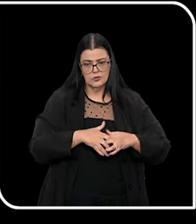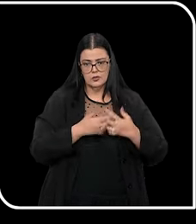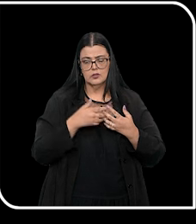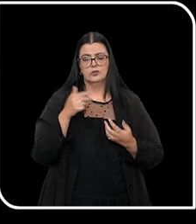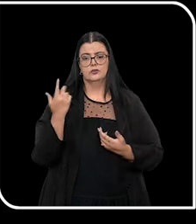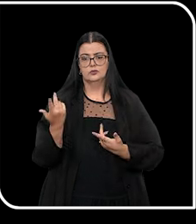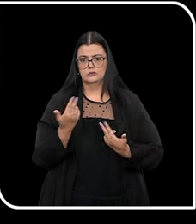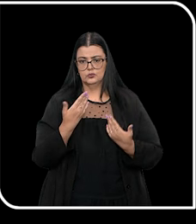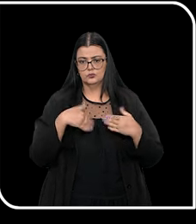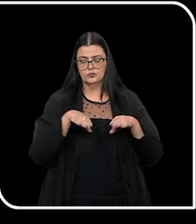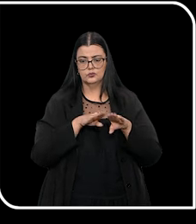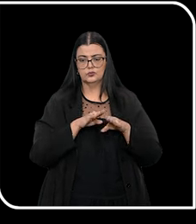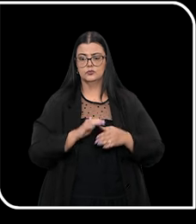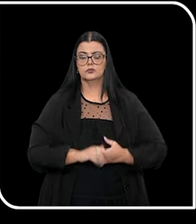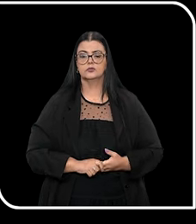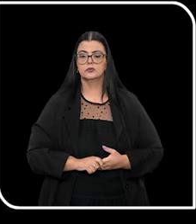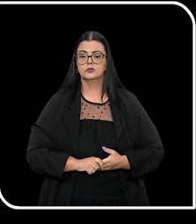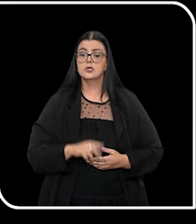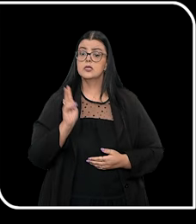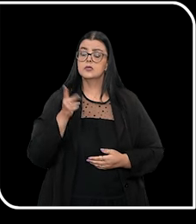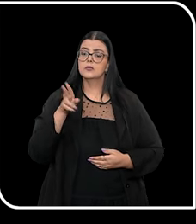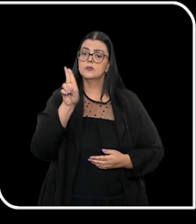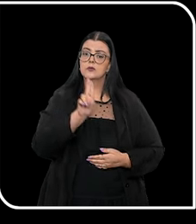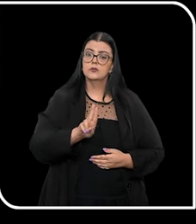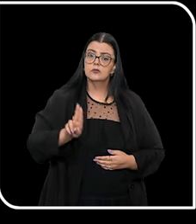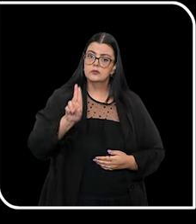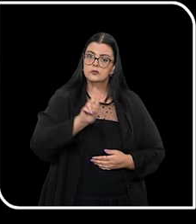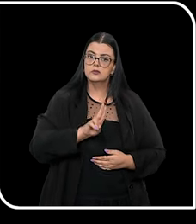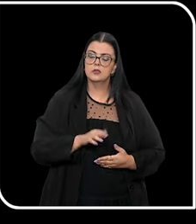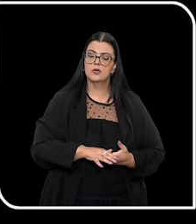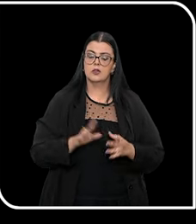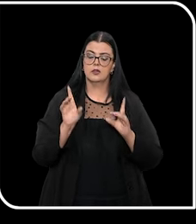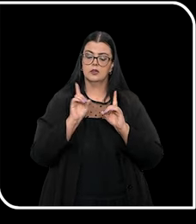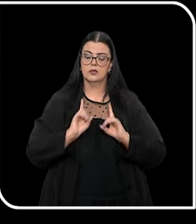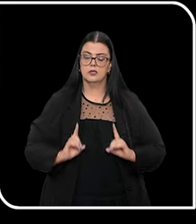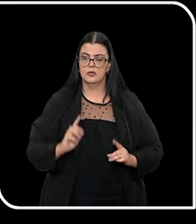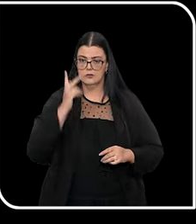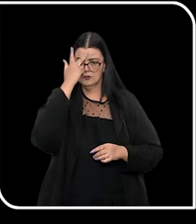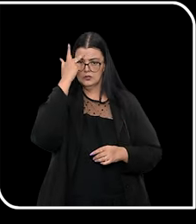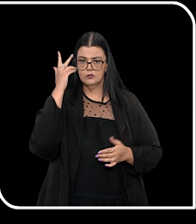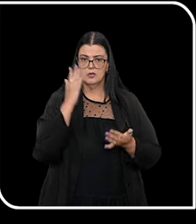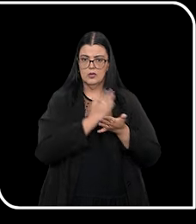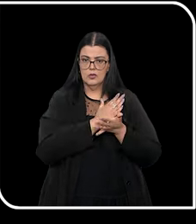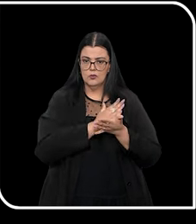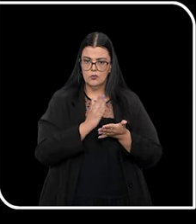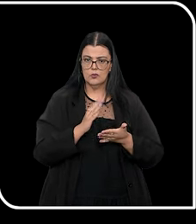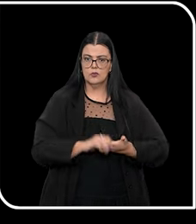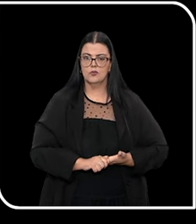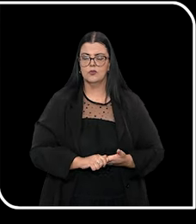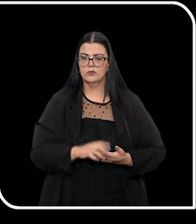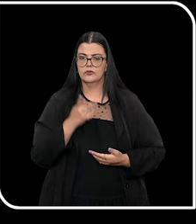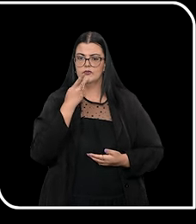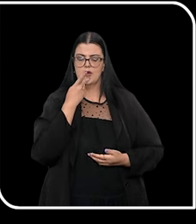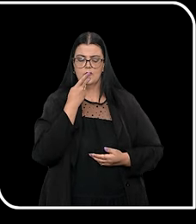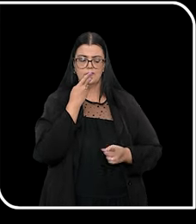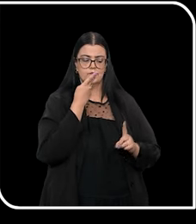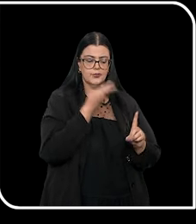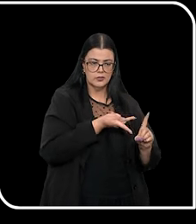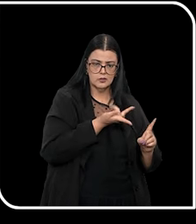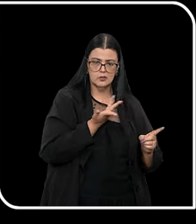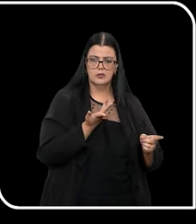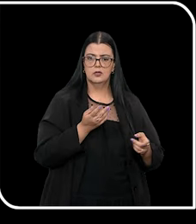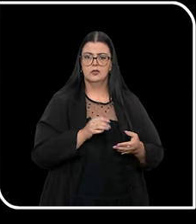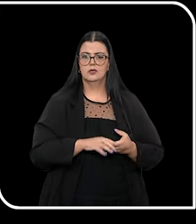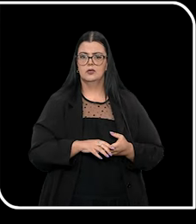então Eh toda vez que a gente usar a deficiência de alguém para xingar